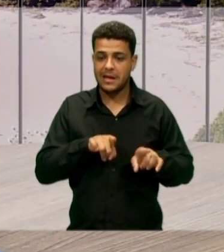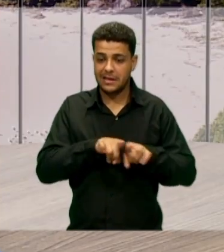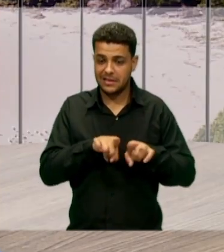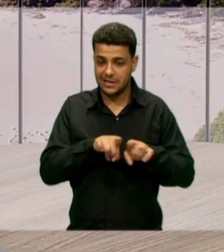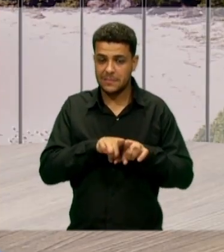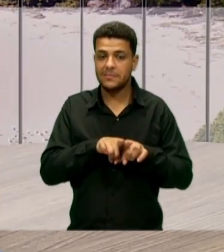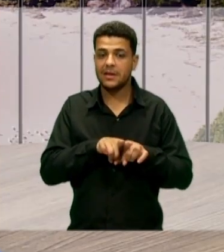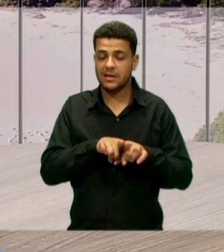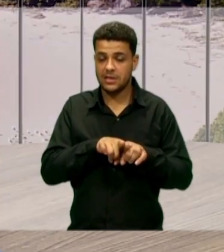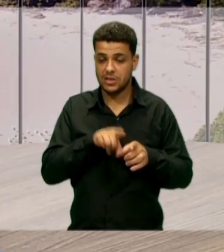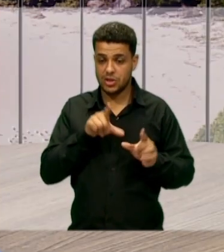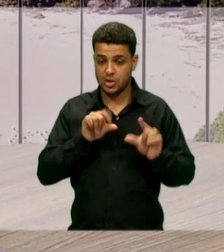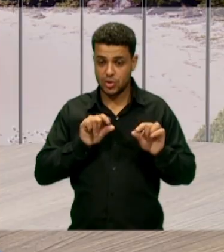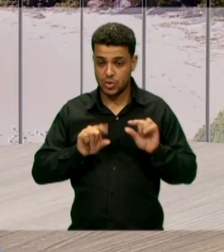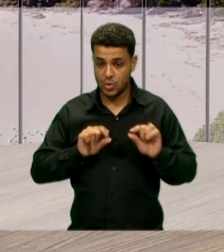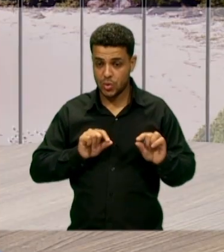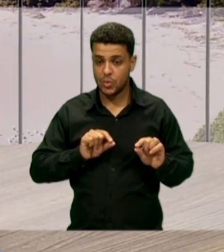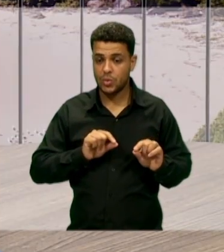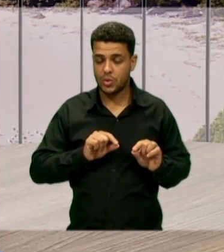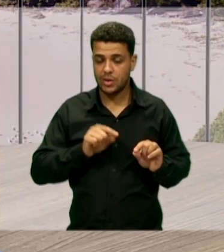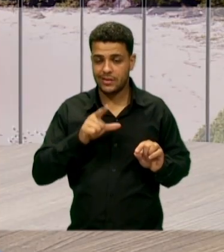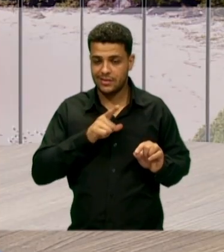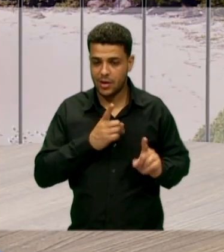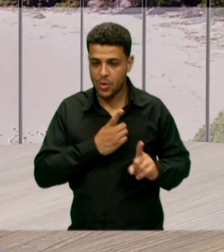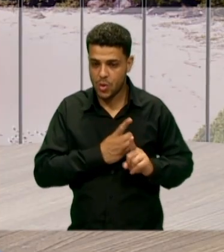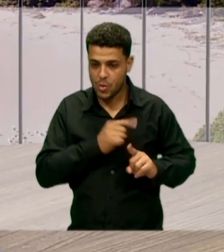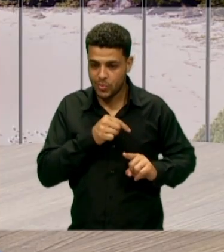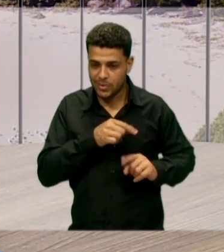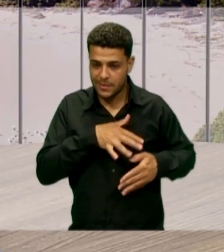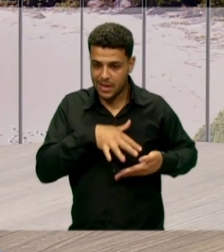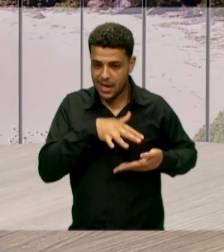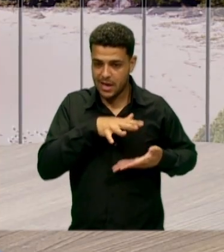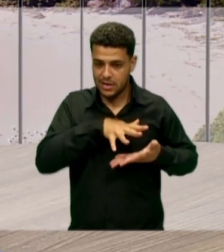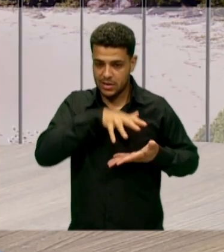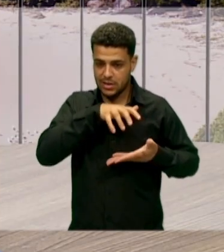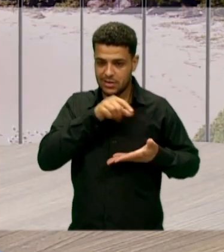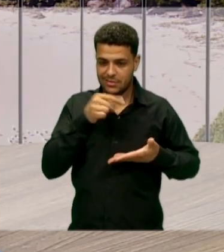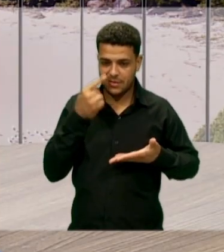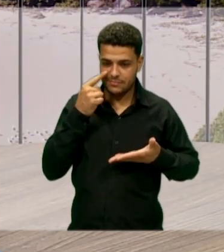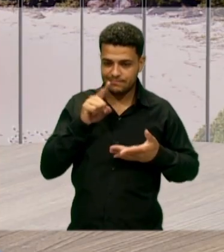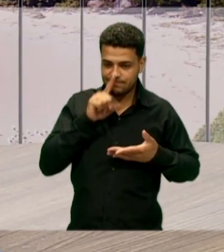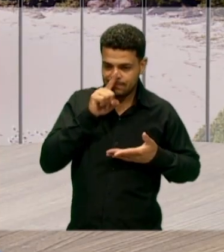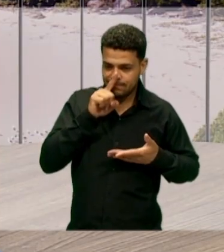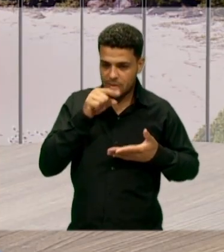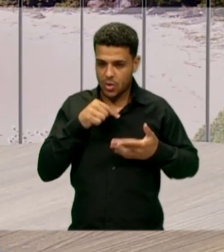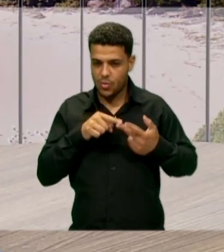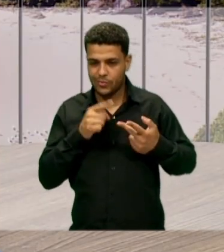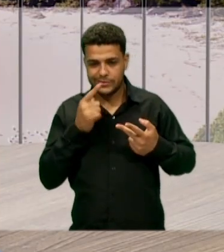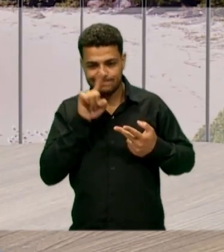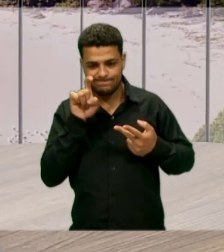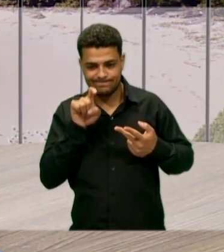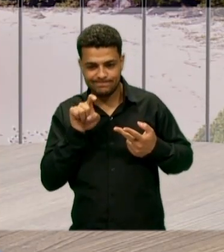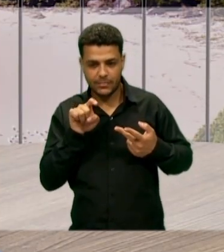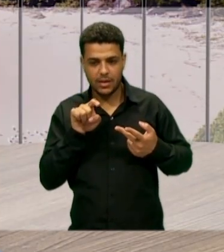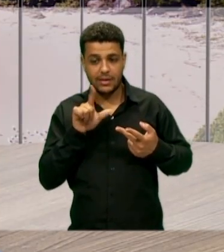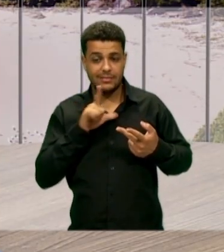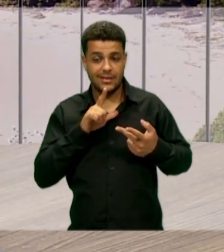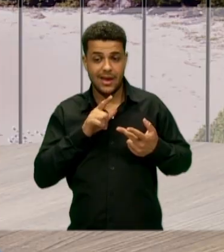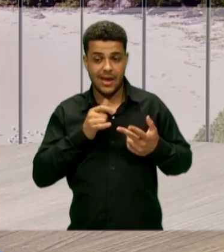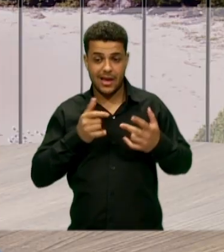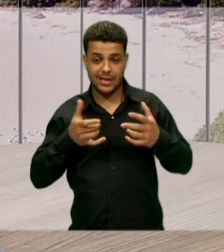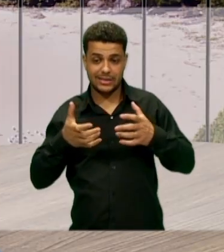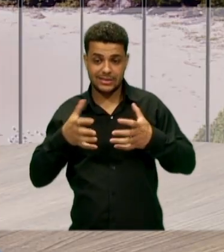casos selecionados, que existem alguns achados na mamografia que são suspeitos ou que são indeterminados. Aí a